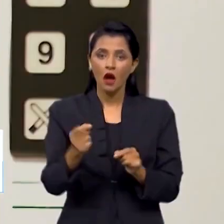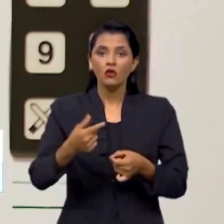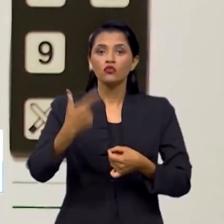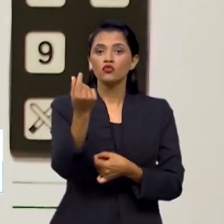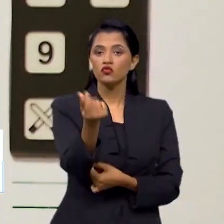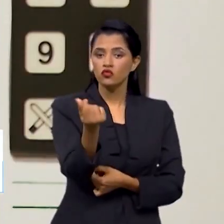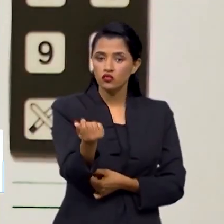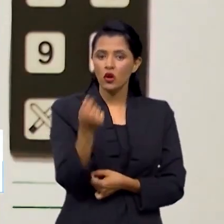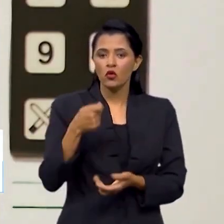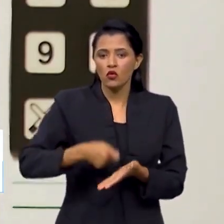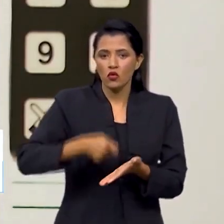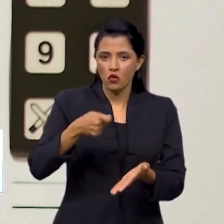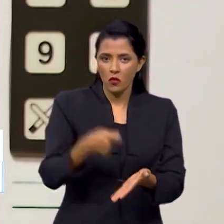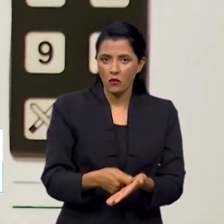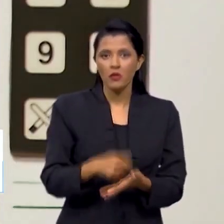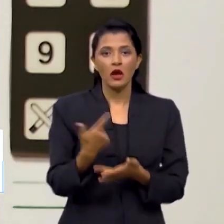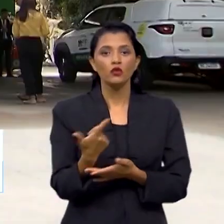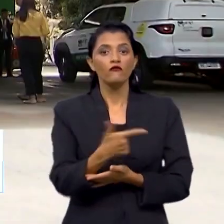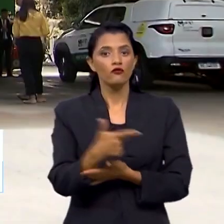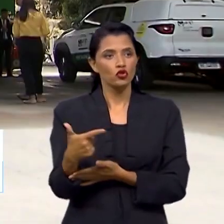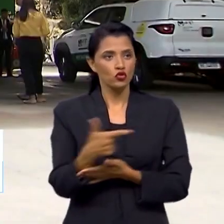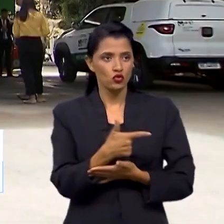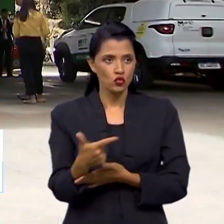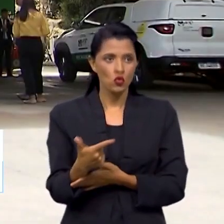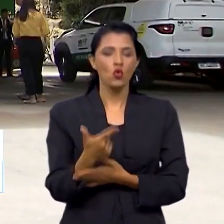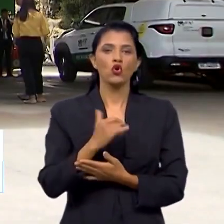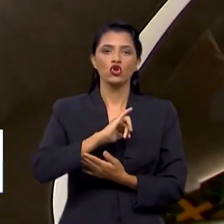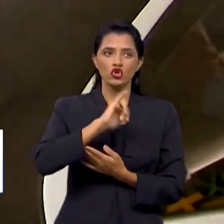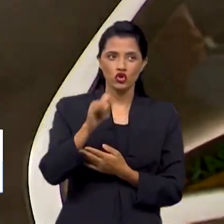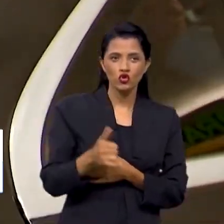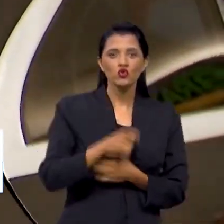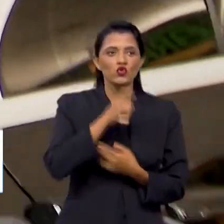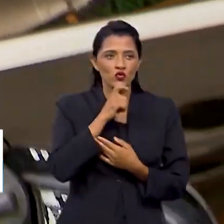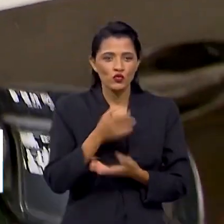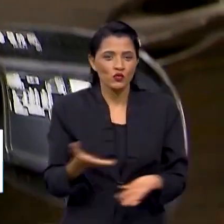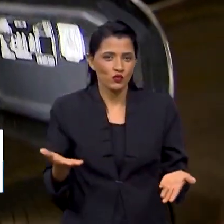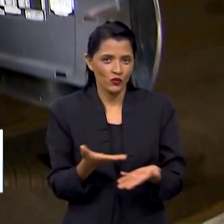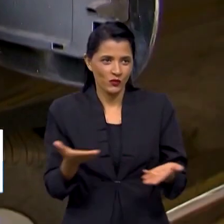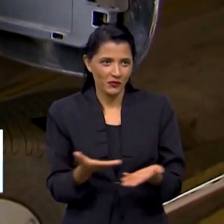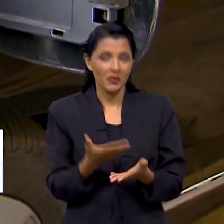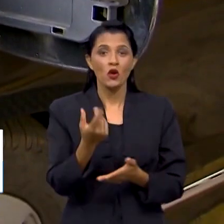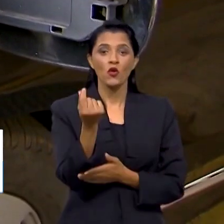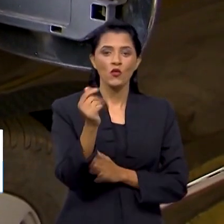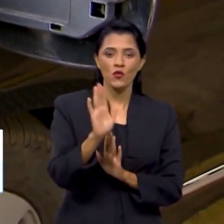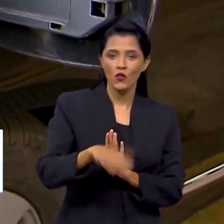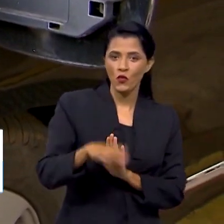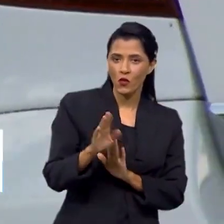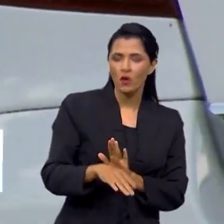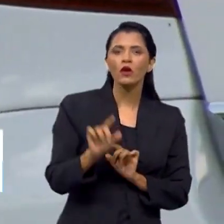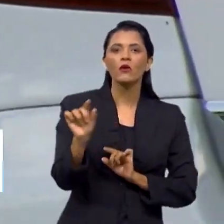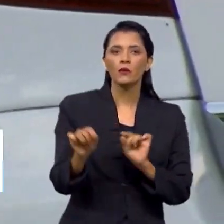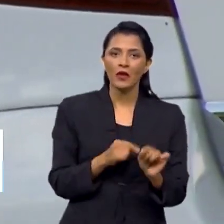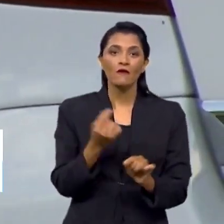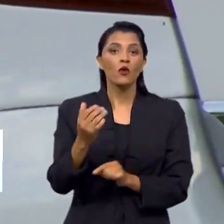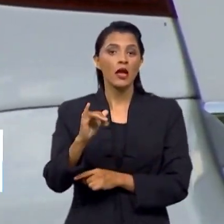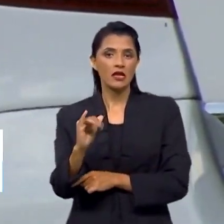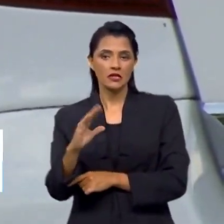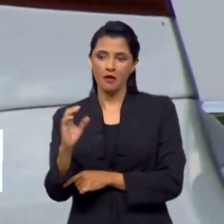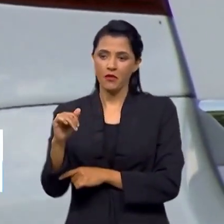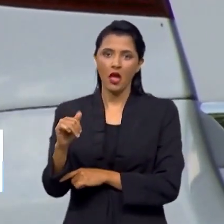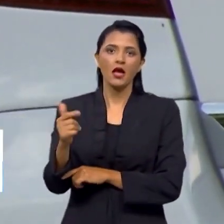preços cobrados em 22 de junho e os de agora. A queda no preço veio com a redução do